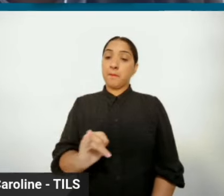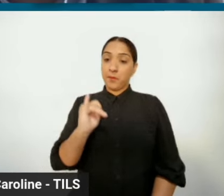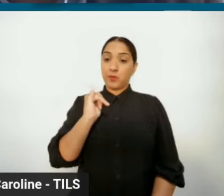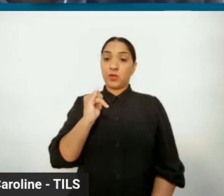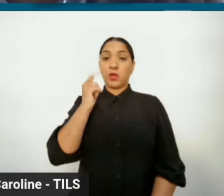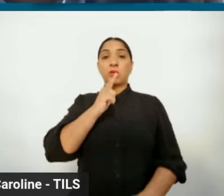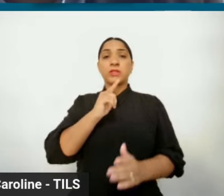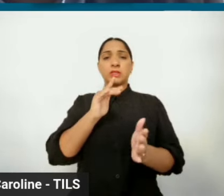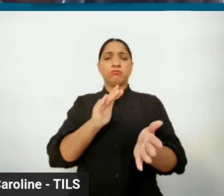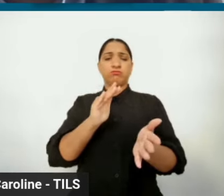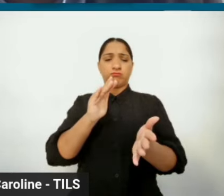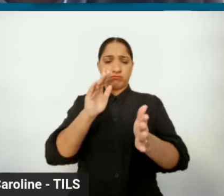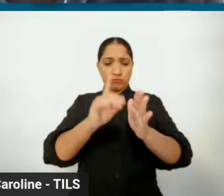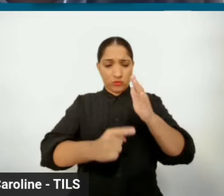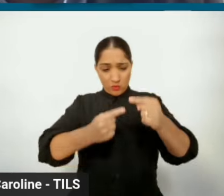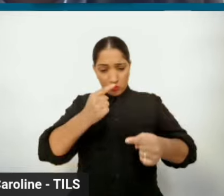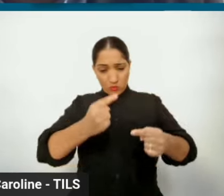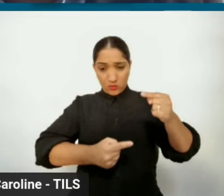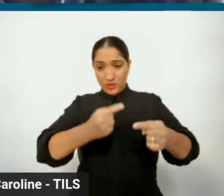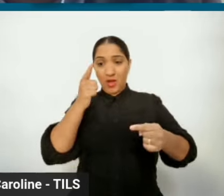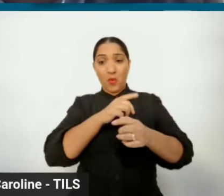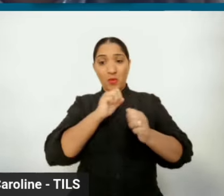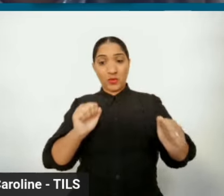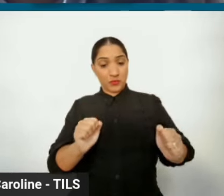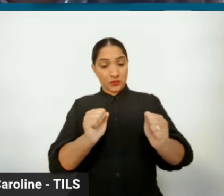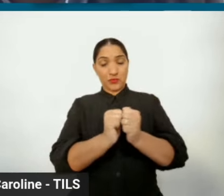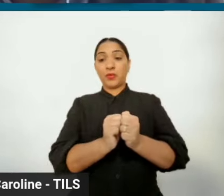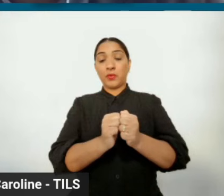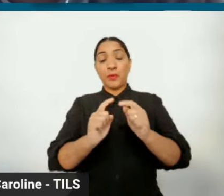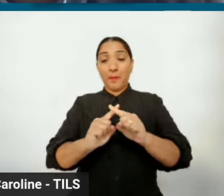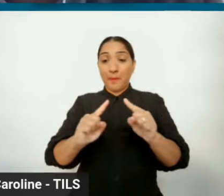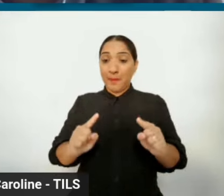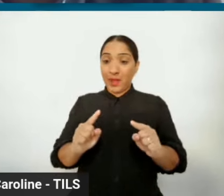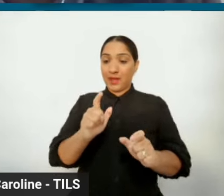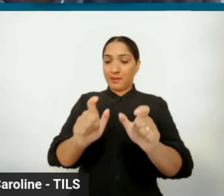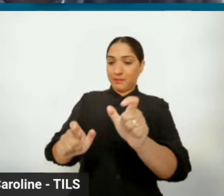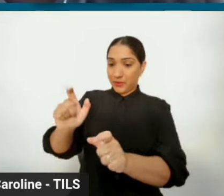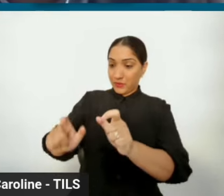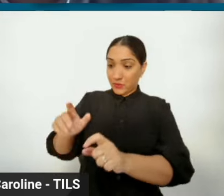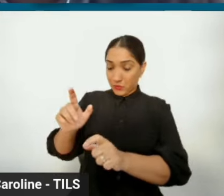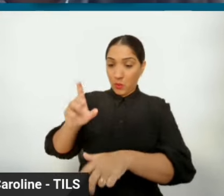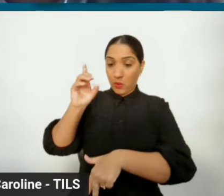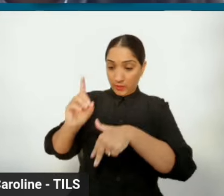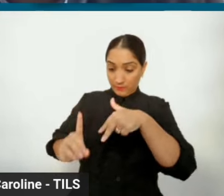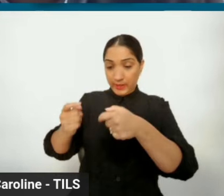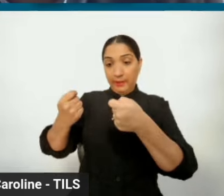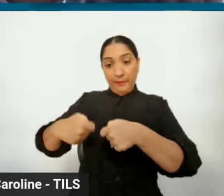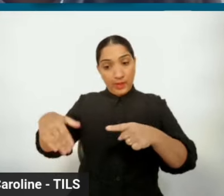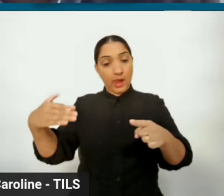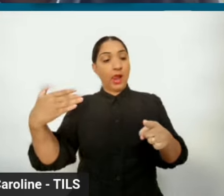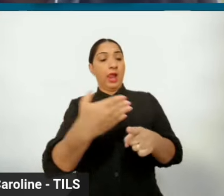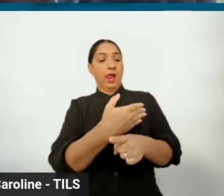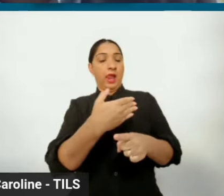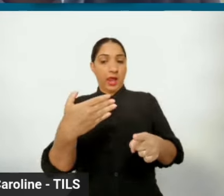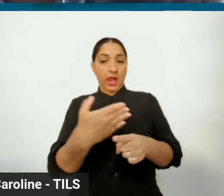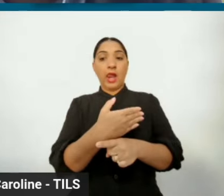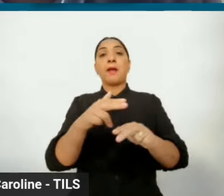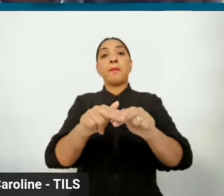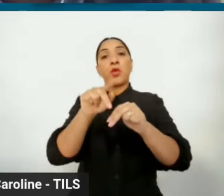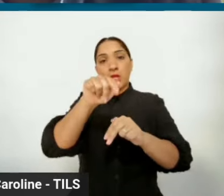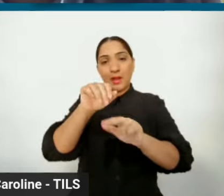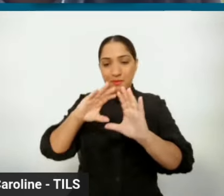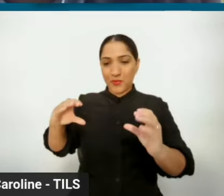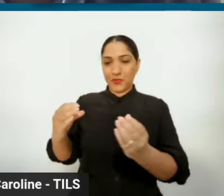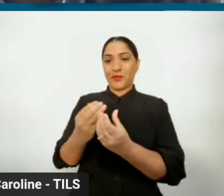com deficiência, seja sempre com a participação das próprias pessoas com deficiência. Por isso, a importância dessas conferências, onde a gente